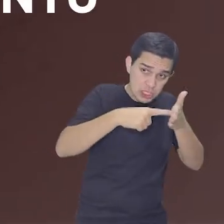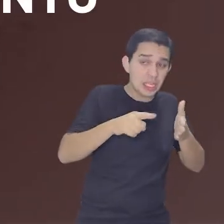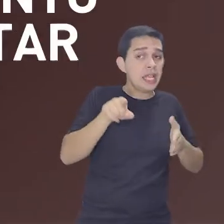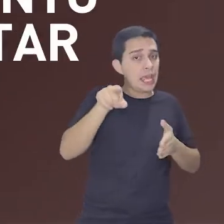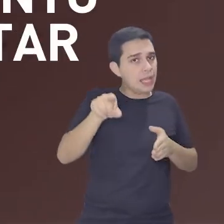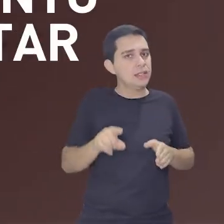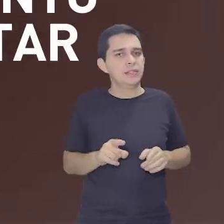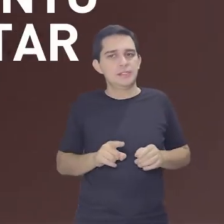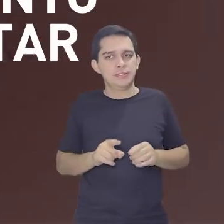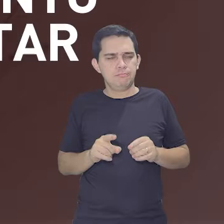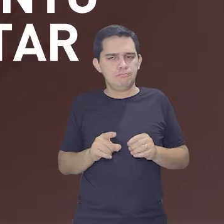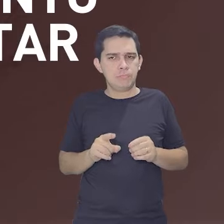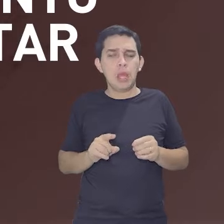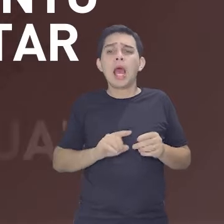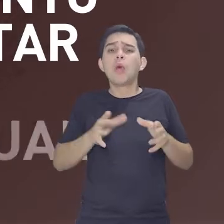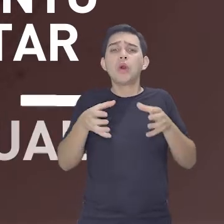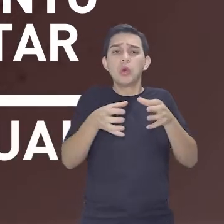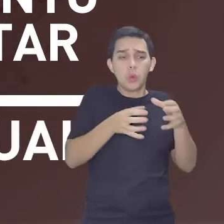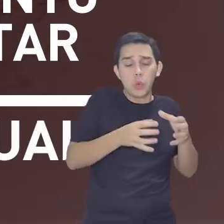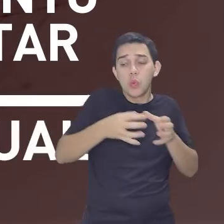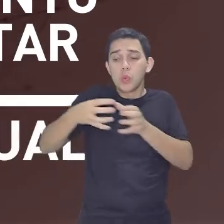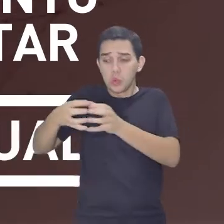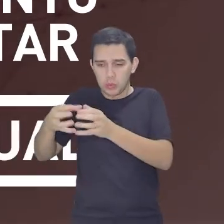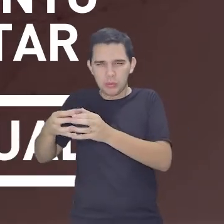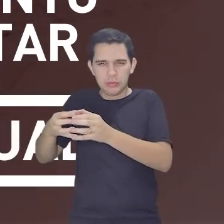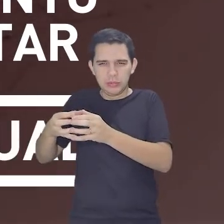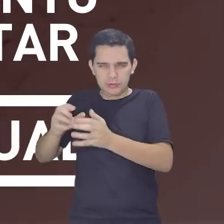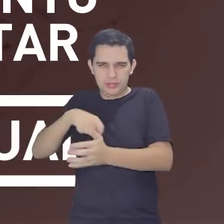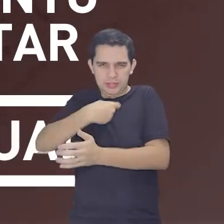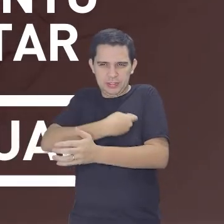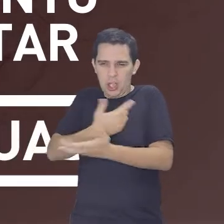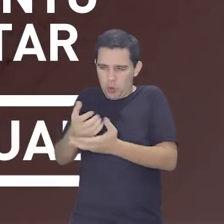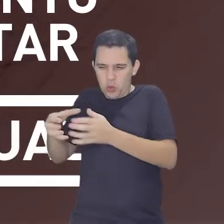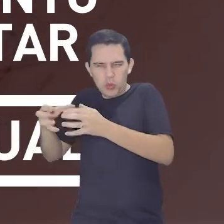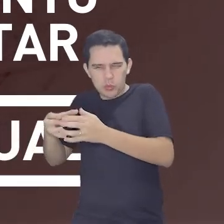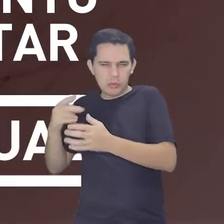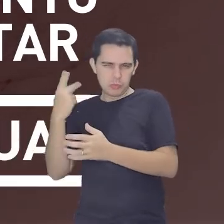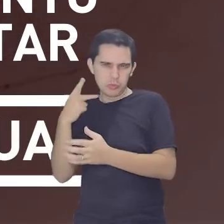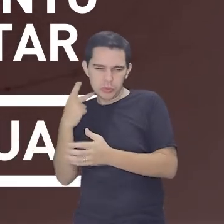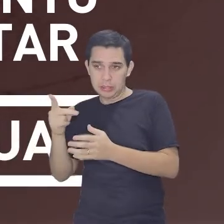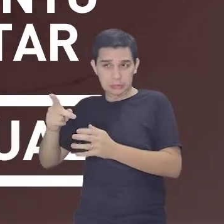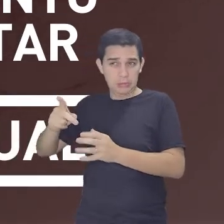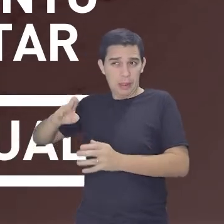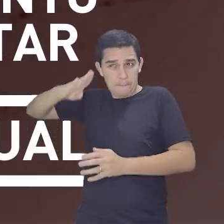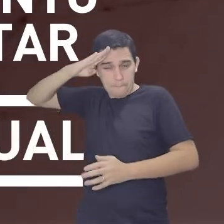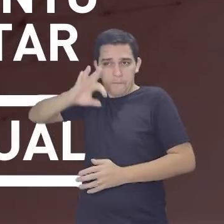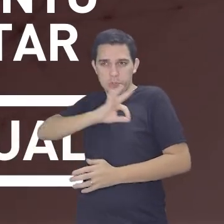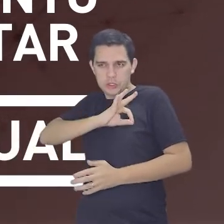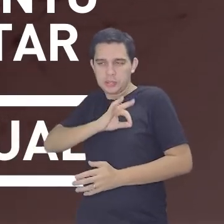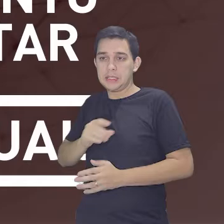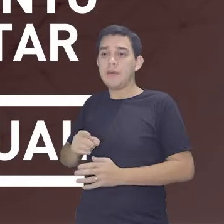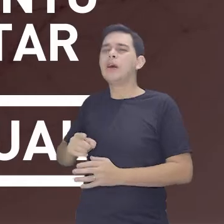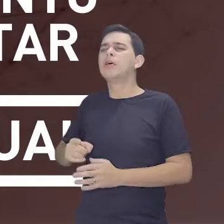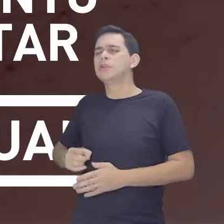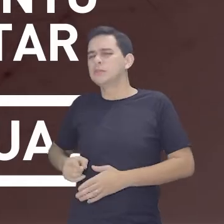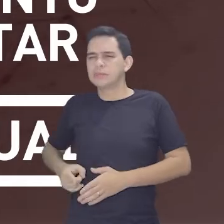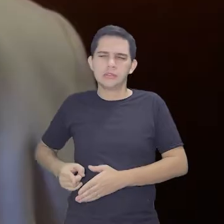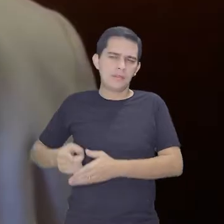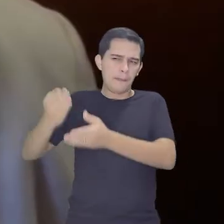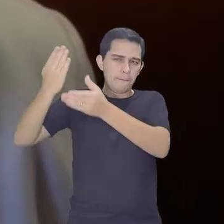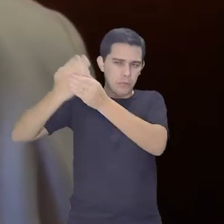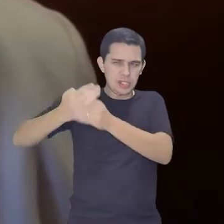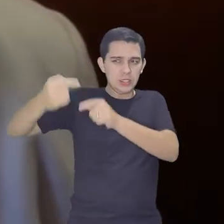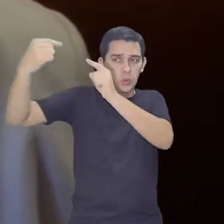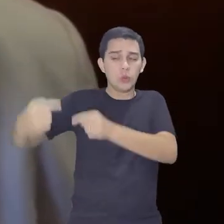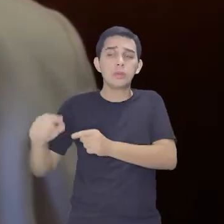jurisdição militar, ela se referiu ao crime de fraude processual, que significa você inovar, como se